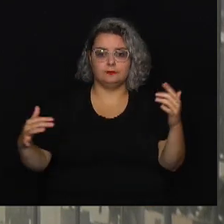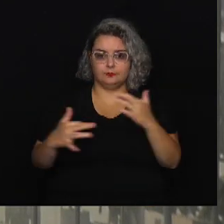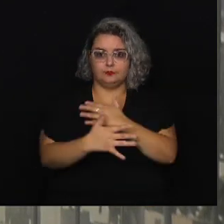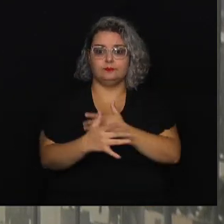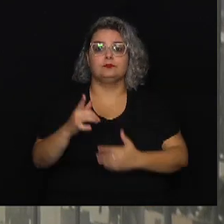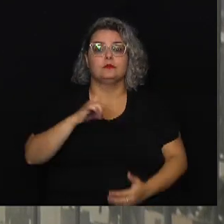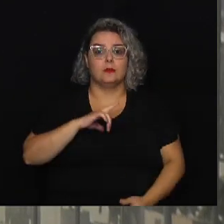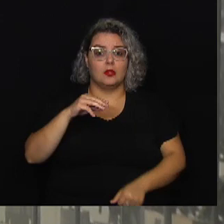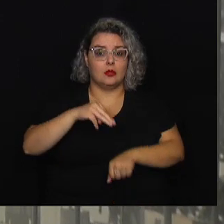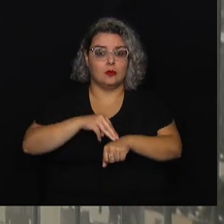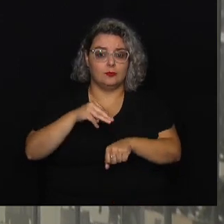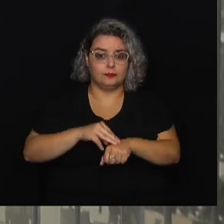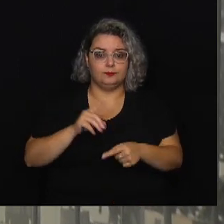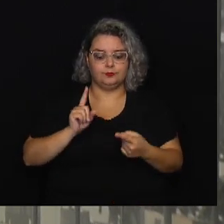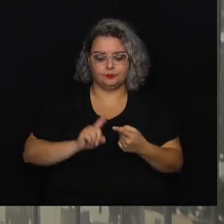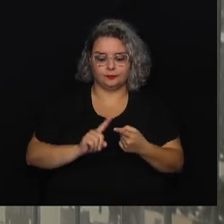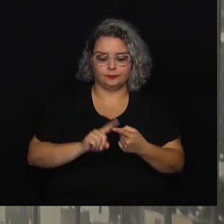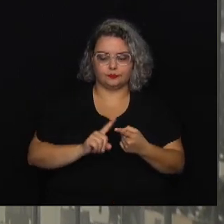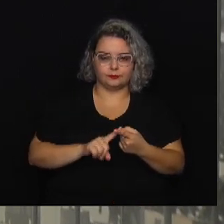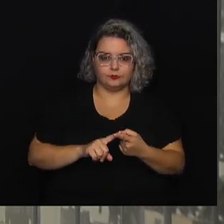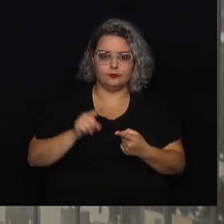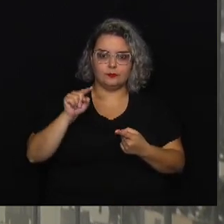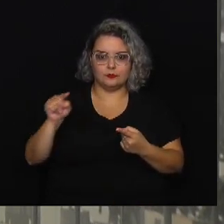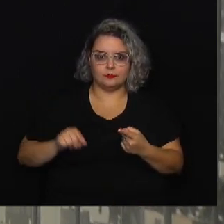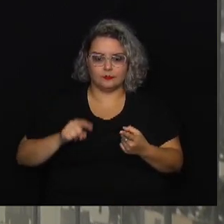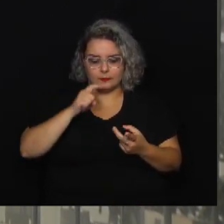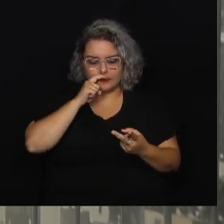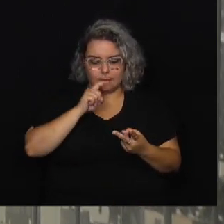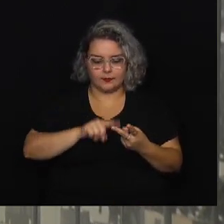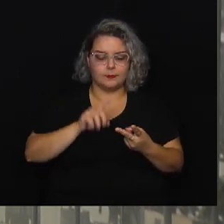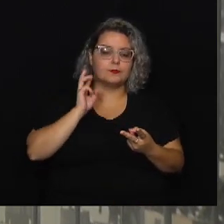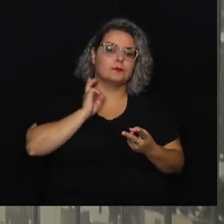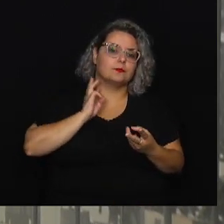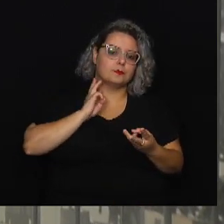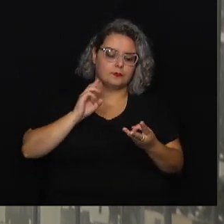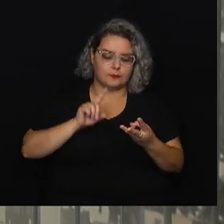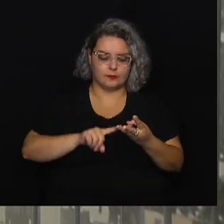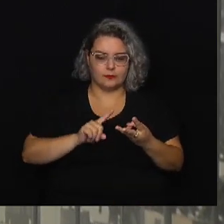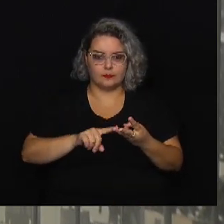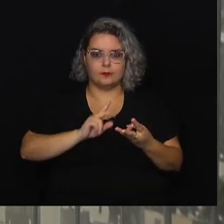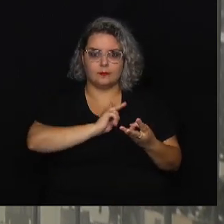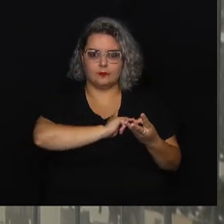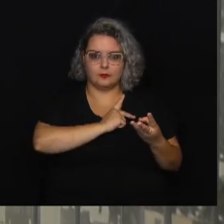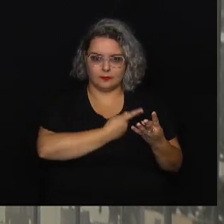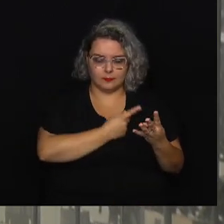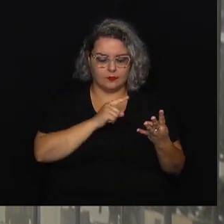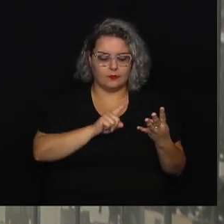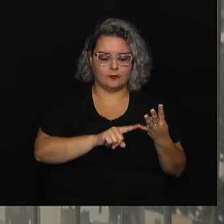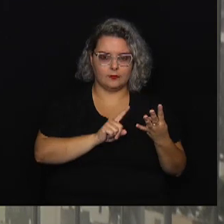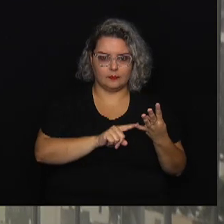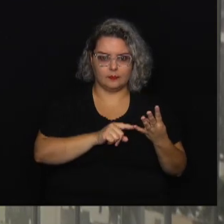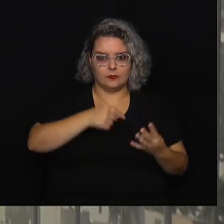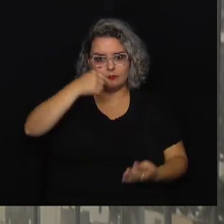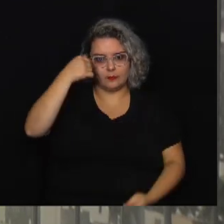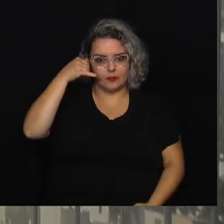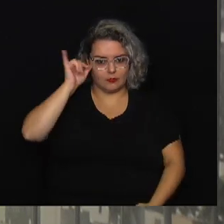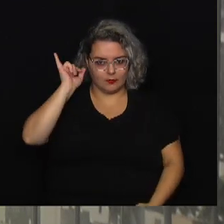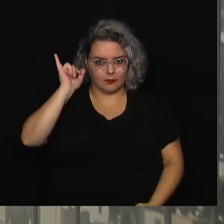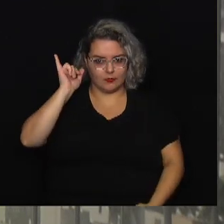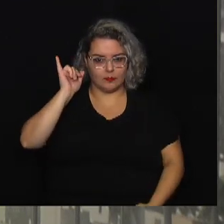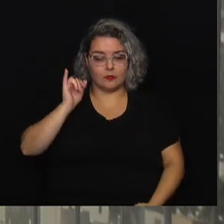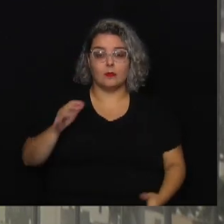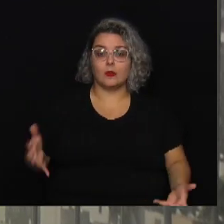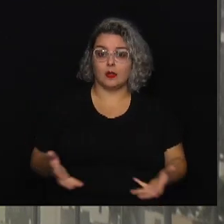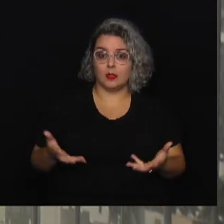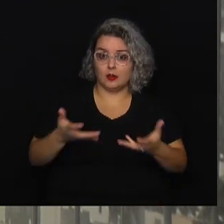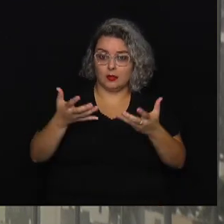como membros os vereadores Zé Carlos, Cecílio Santos, Paulo Haddad e Paulo Búfalo. A